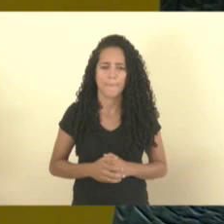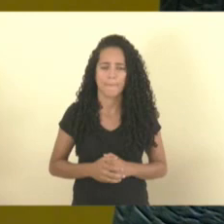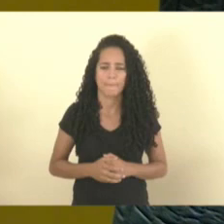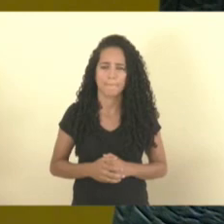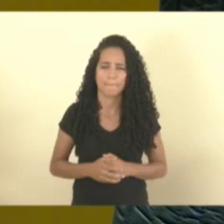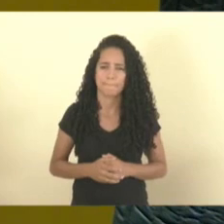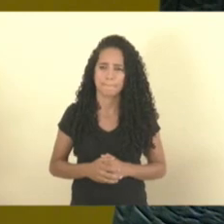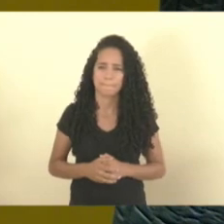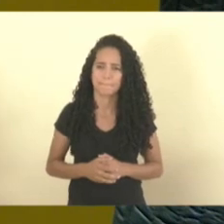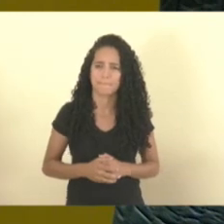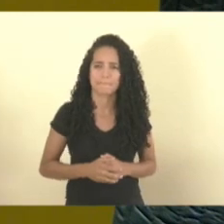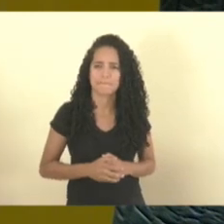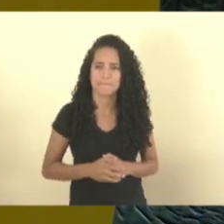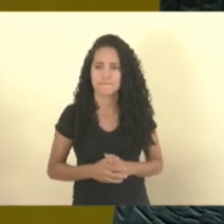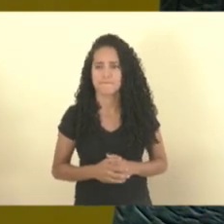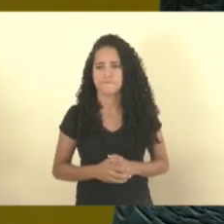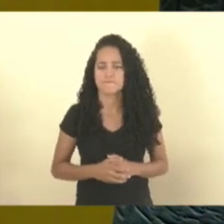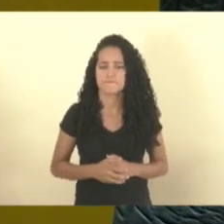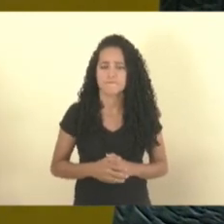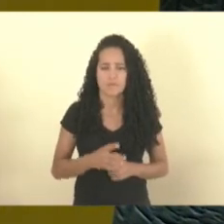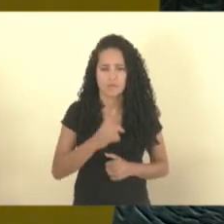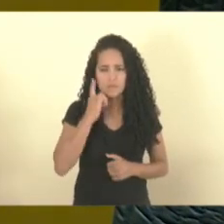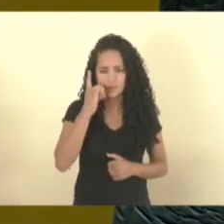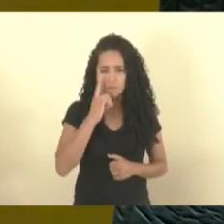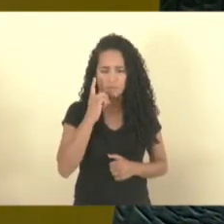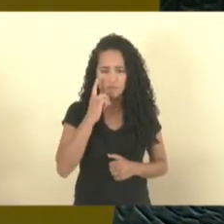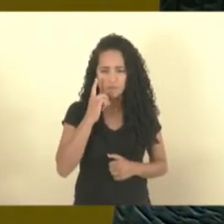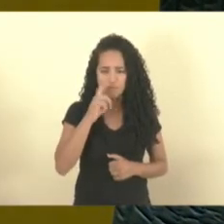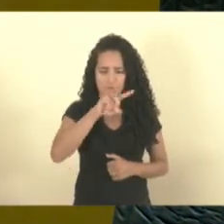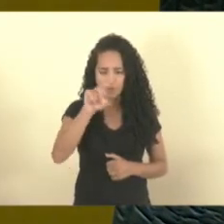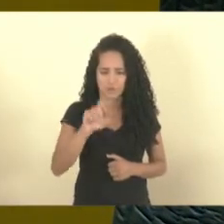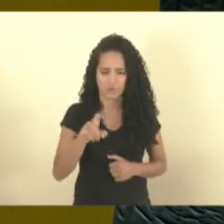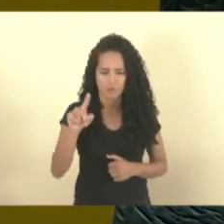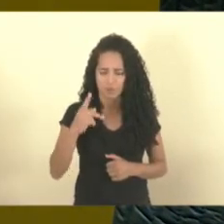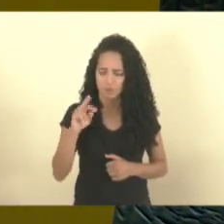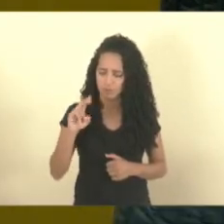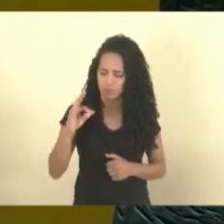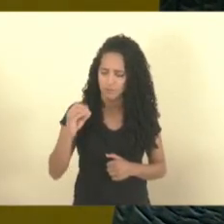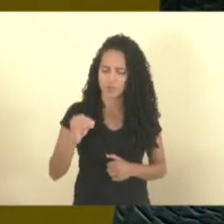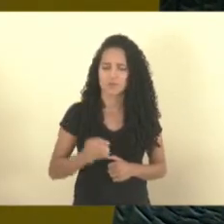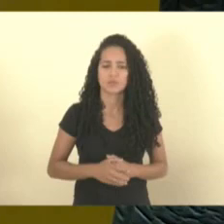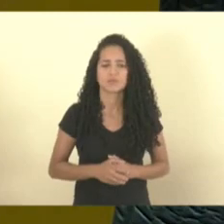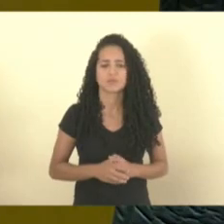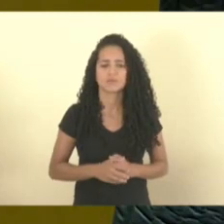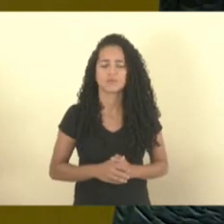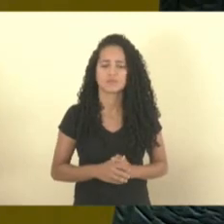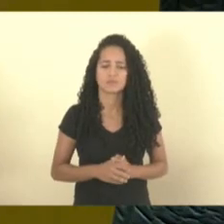Deputado Hudson Leal. Deputado Zé Preto.